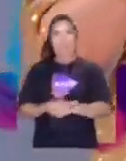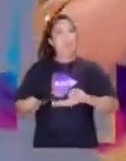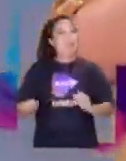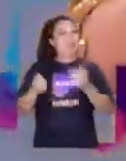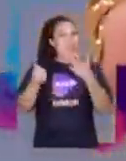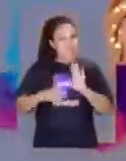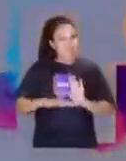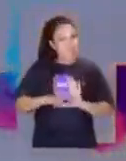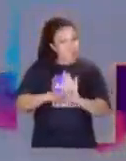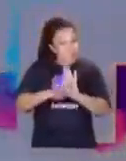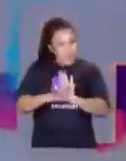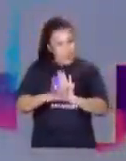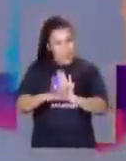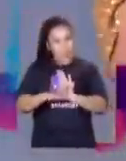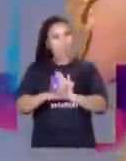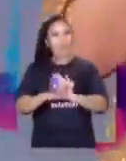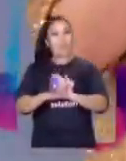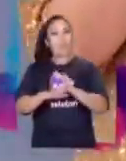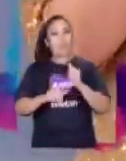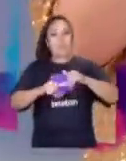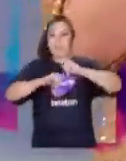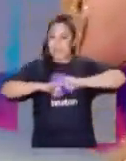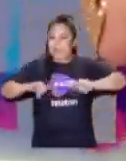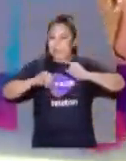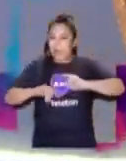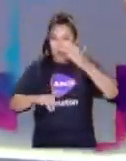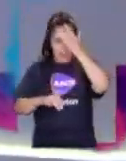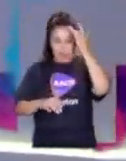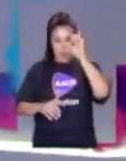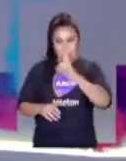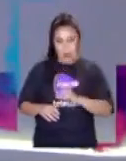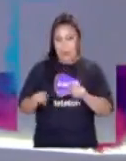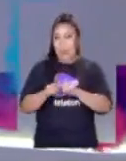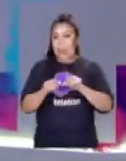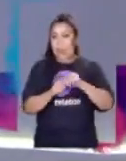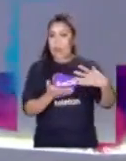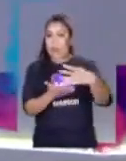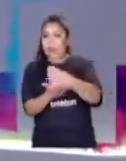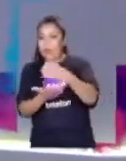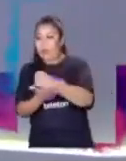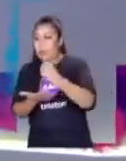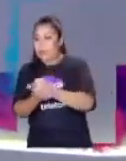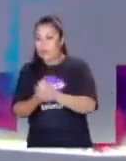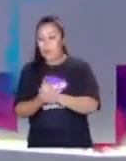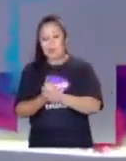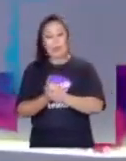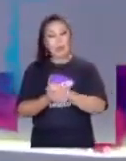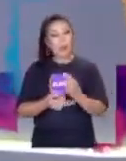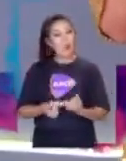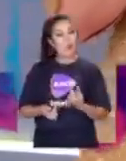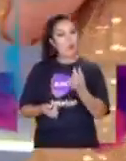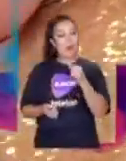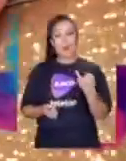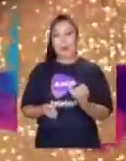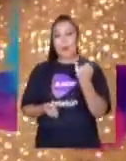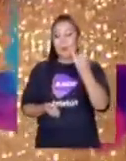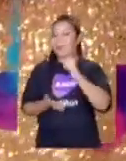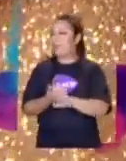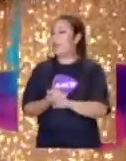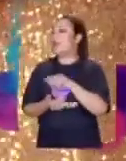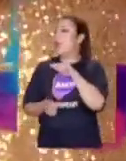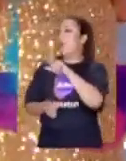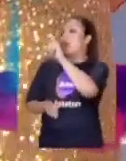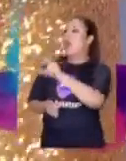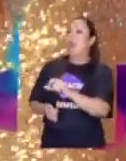Festa, além de ajudar a divulgar a causa das pessoas com deficiência, também arrecadou uma bela doação pro Teleton. Ele tá aí?